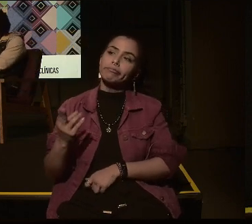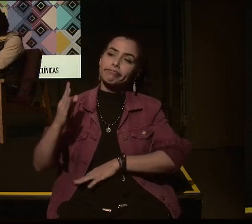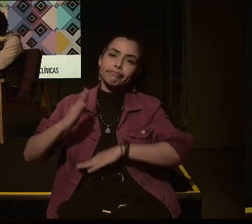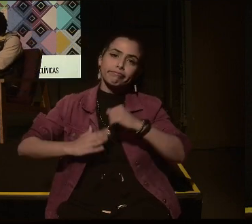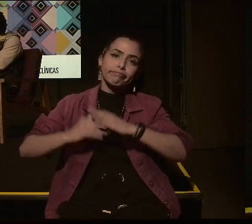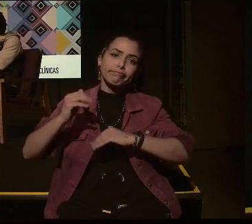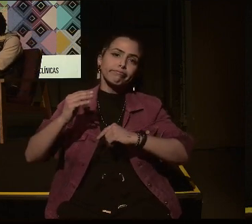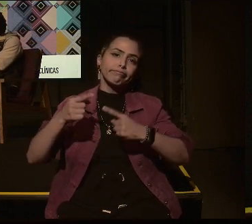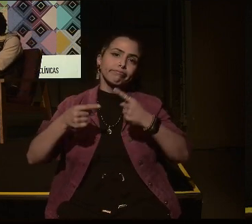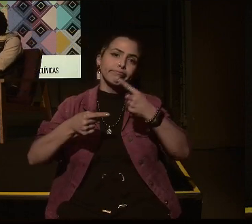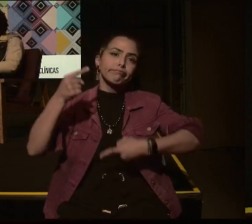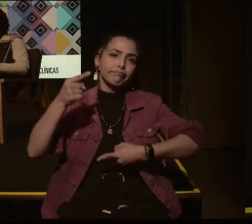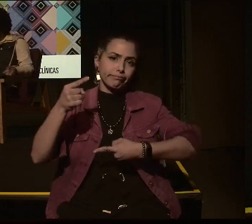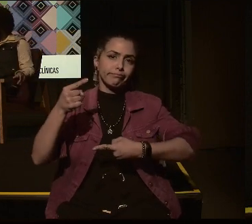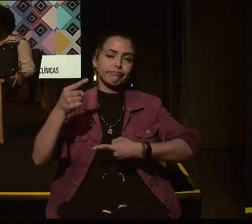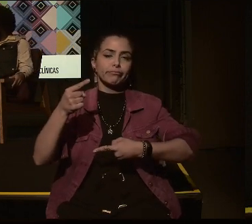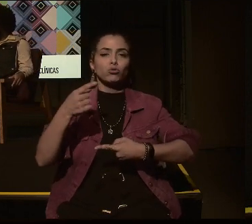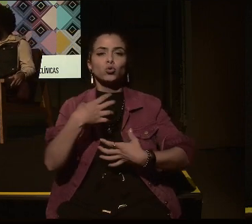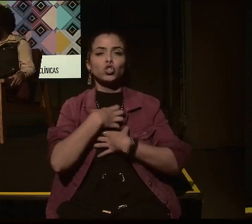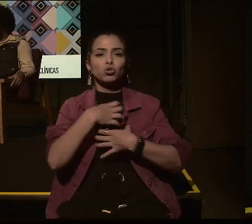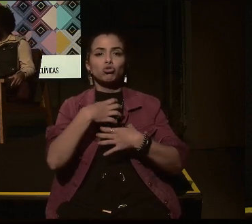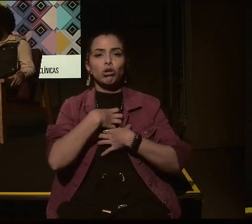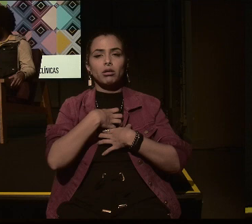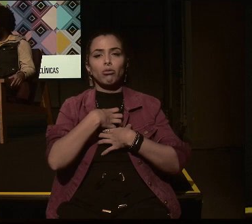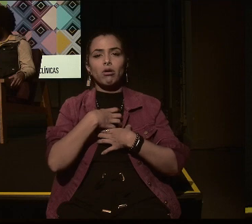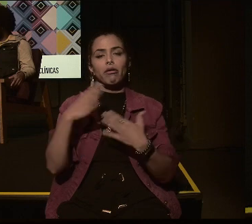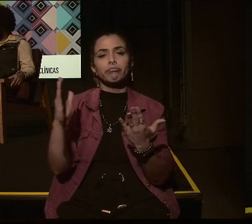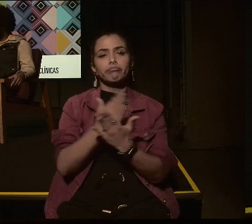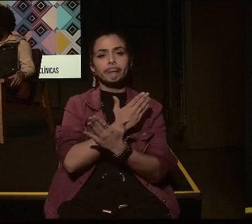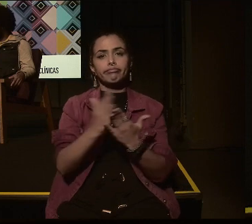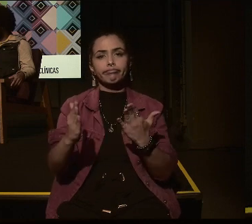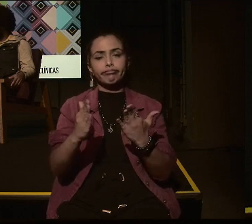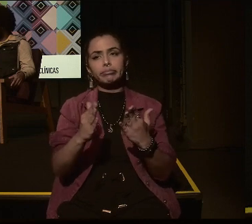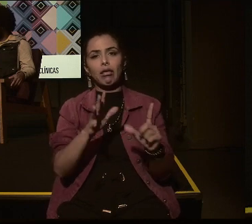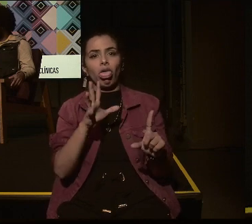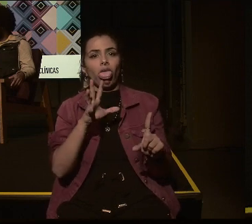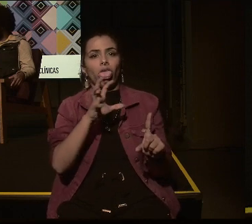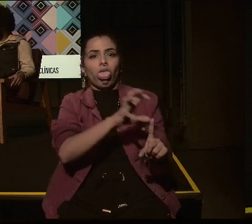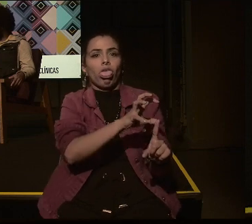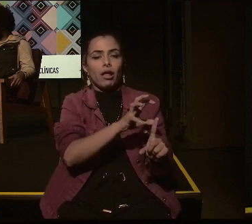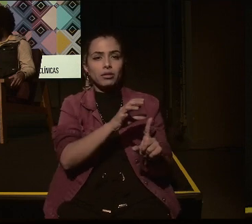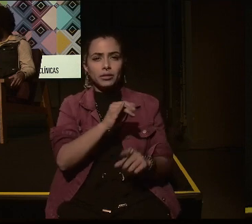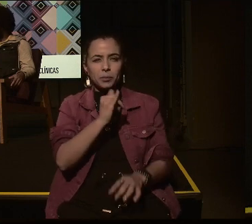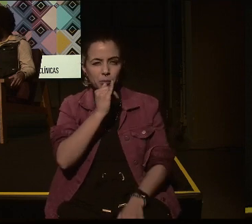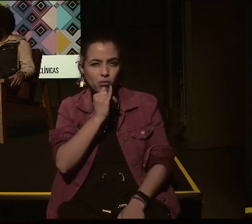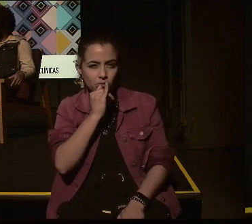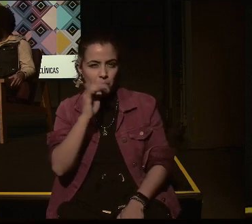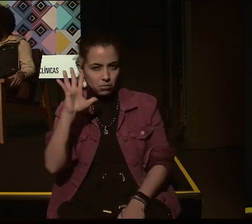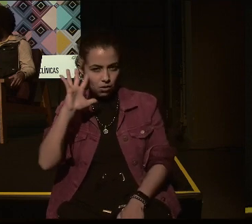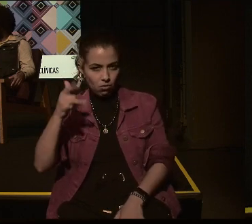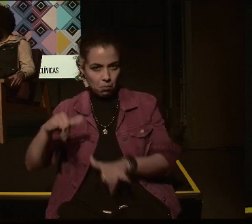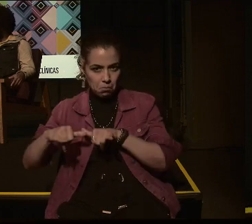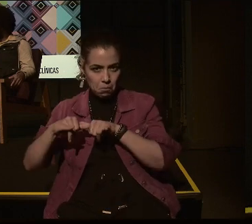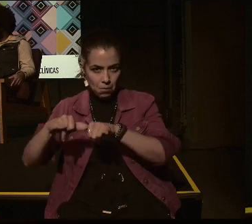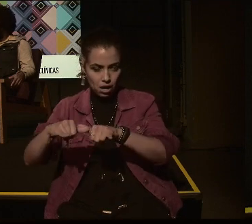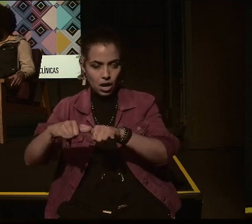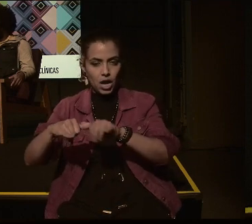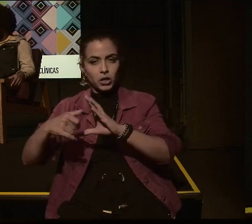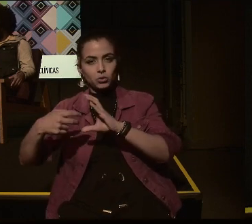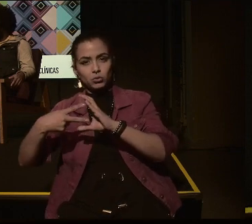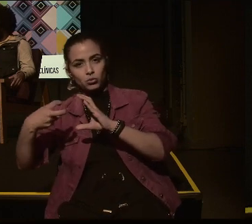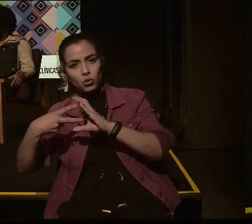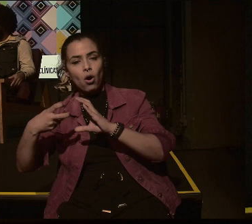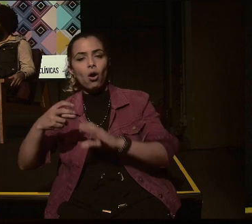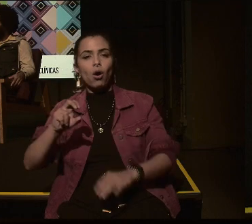o contrário, asfixia. Porque o que houve no Carrefour, o que houve com